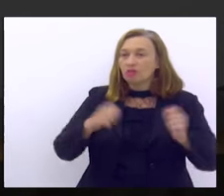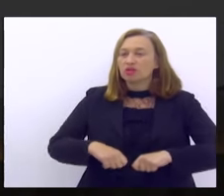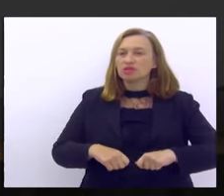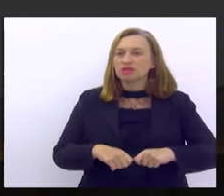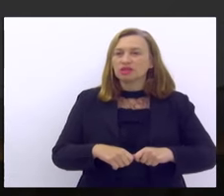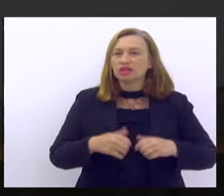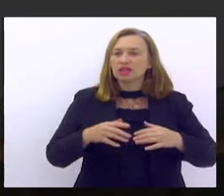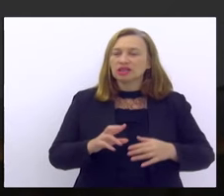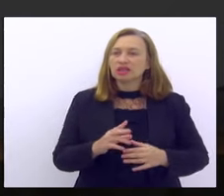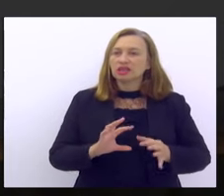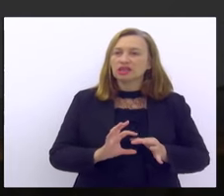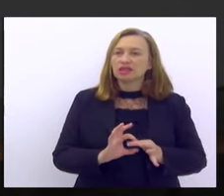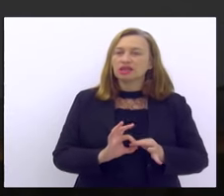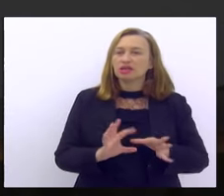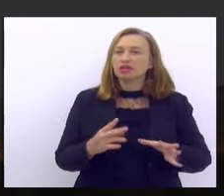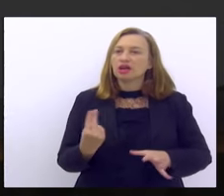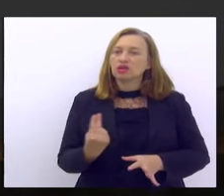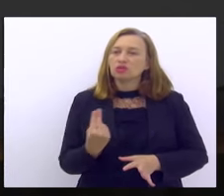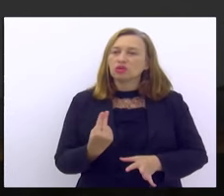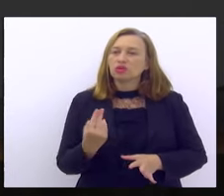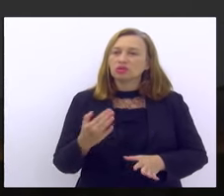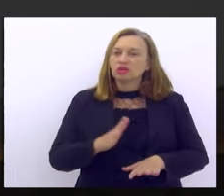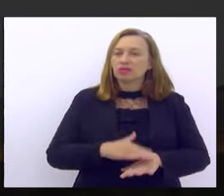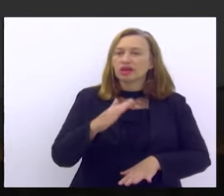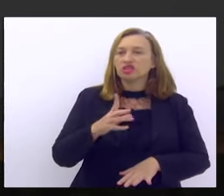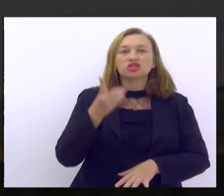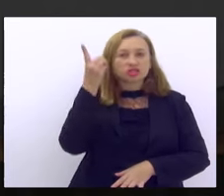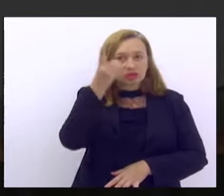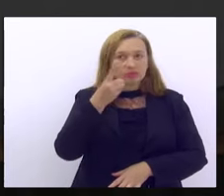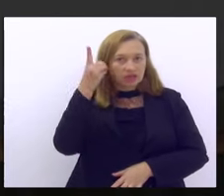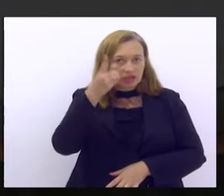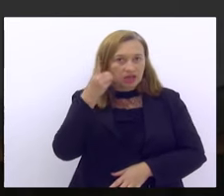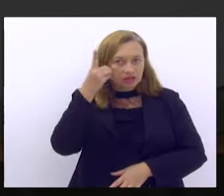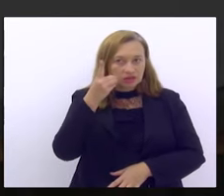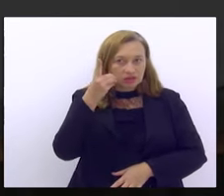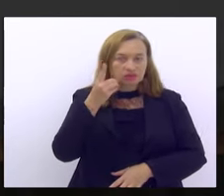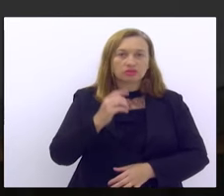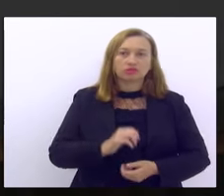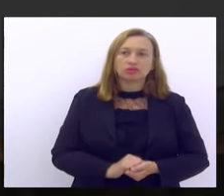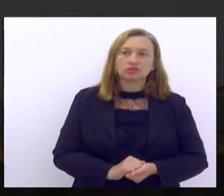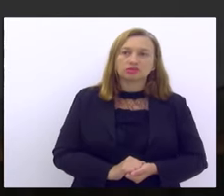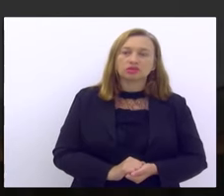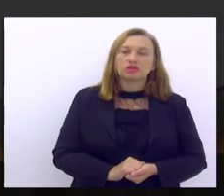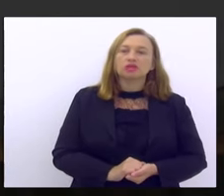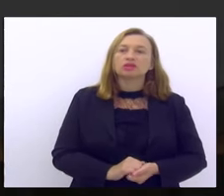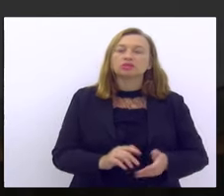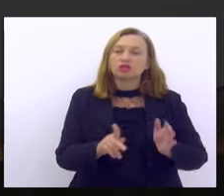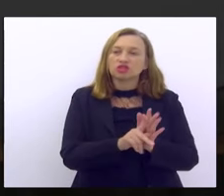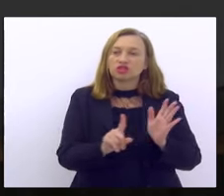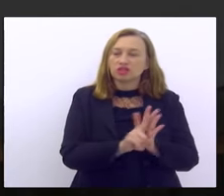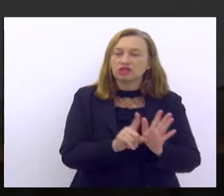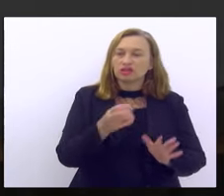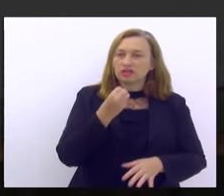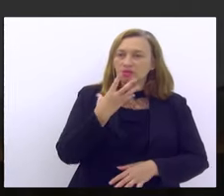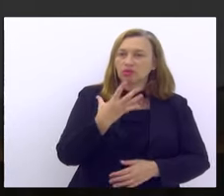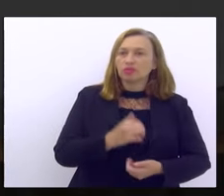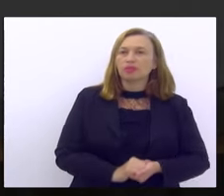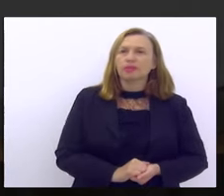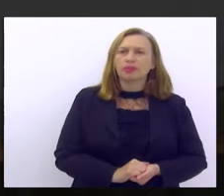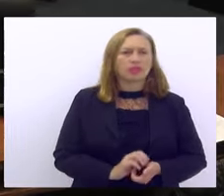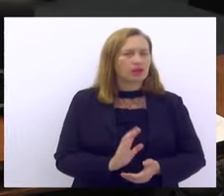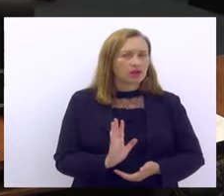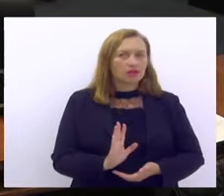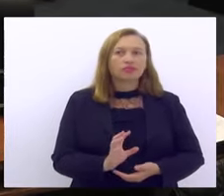abrir a coautoria para a tia Ju e para os demais deputados que comungam desse projeto de lei, que vai ser de grande deputado valia. Deputado Felipe